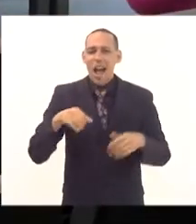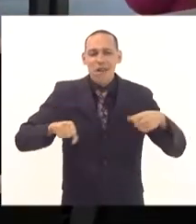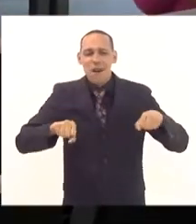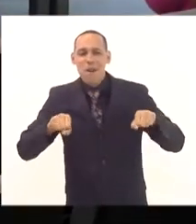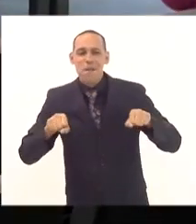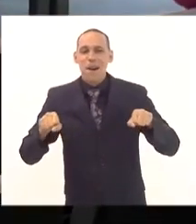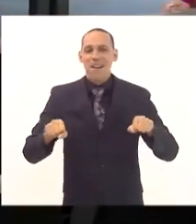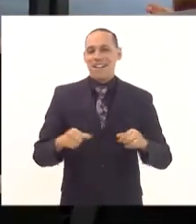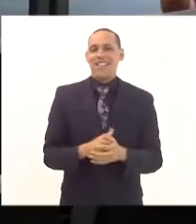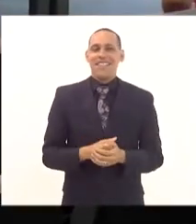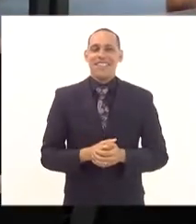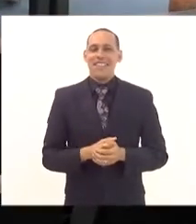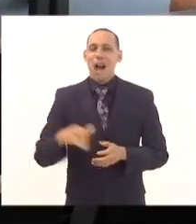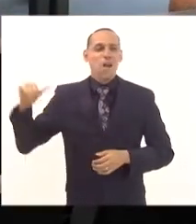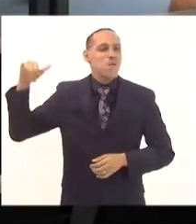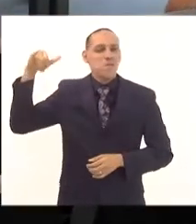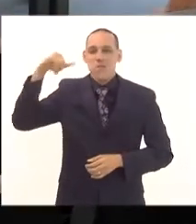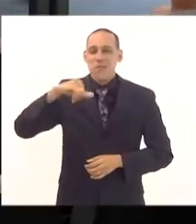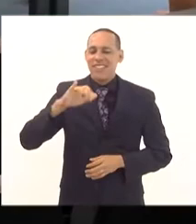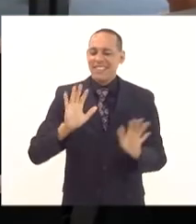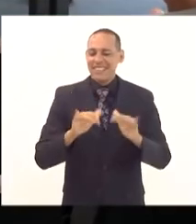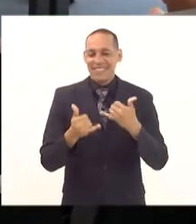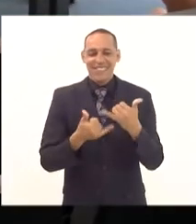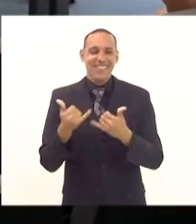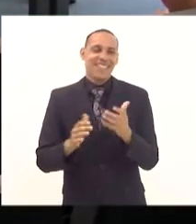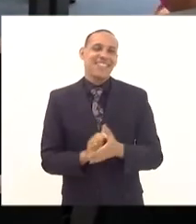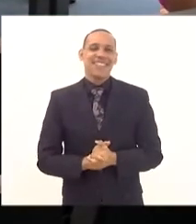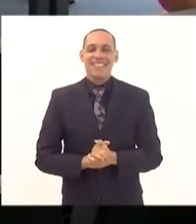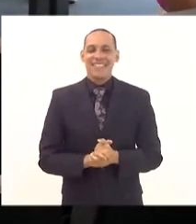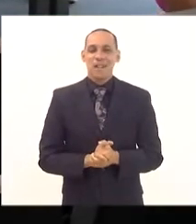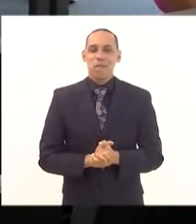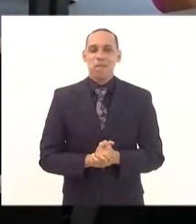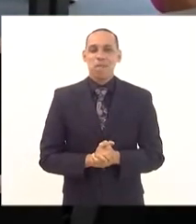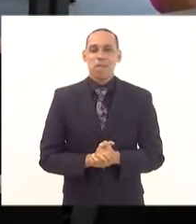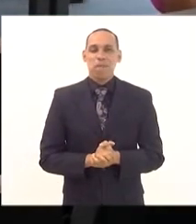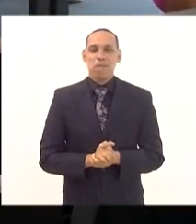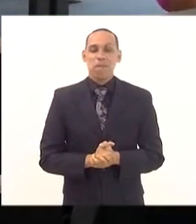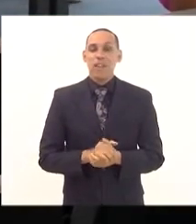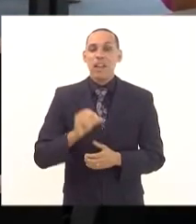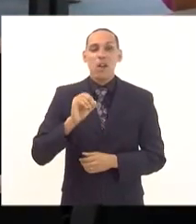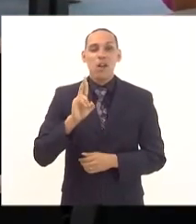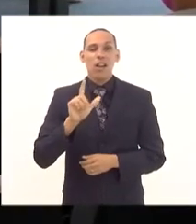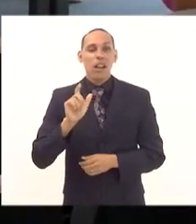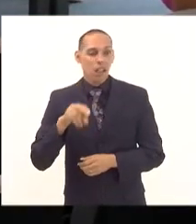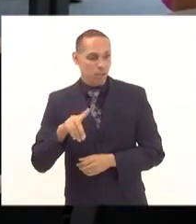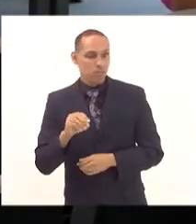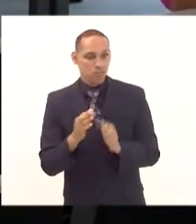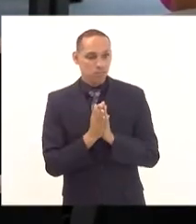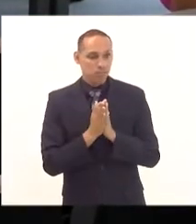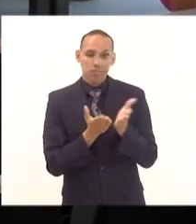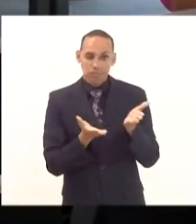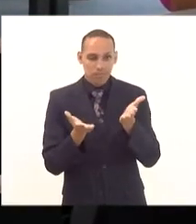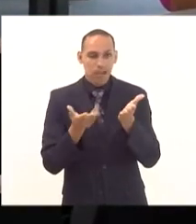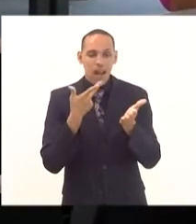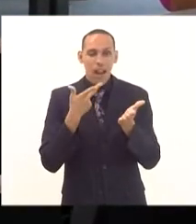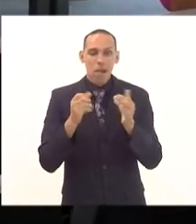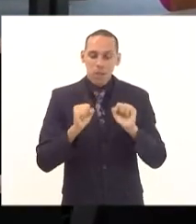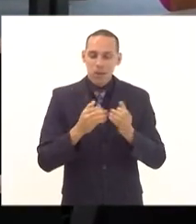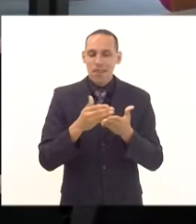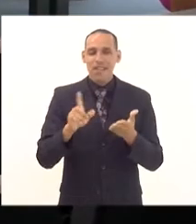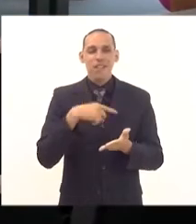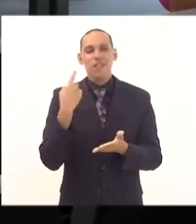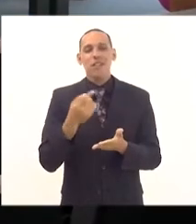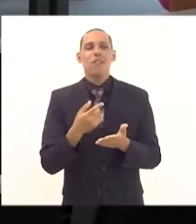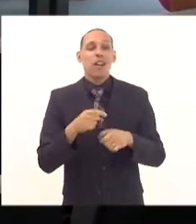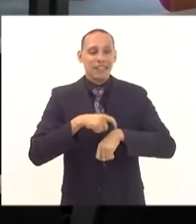moto pegou avião não brincadeira o Orlando por favor pode começar só fala a